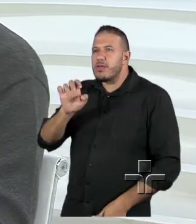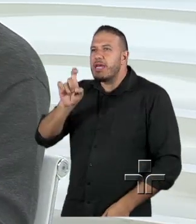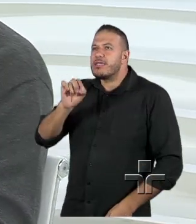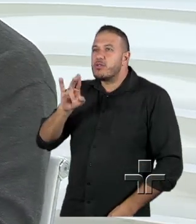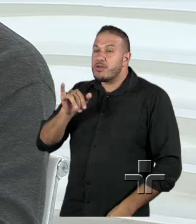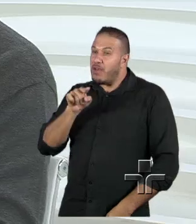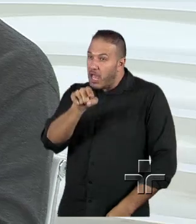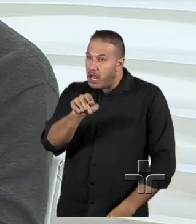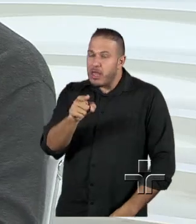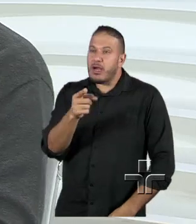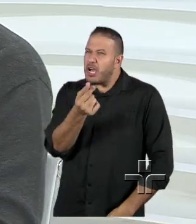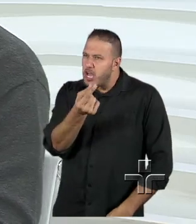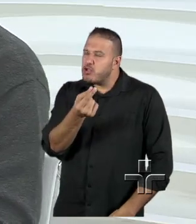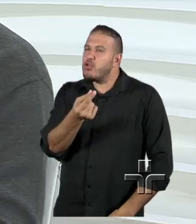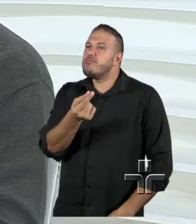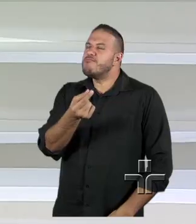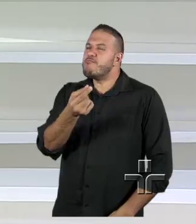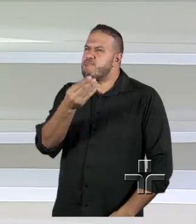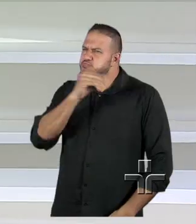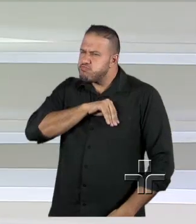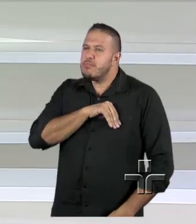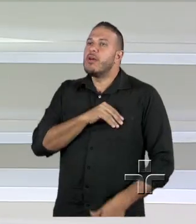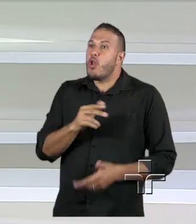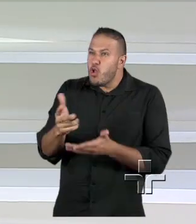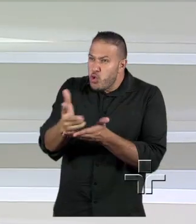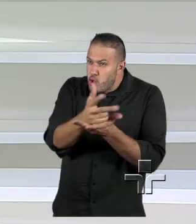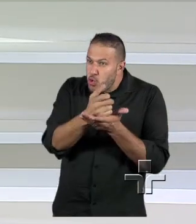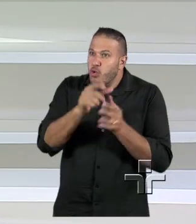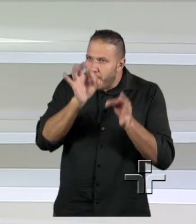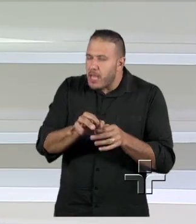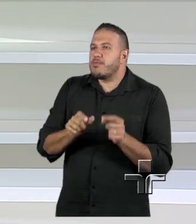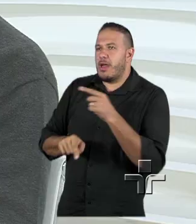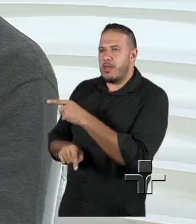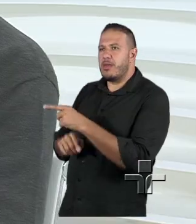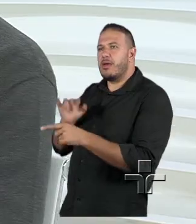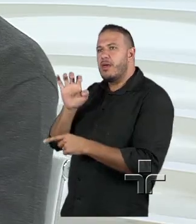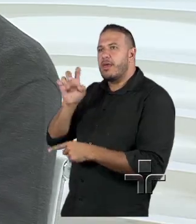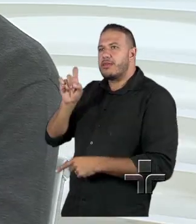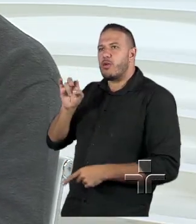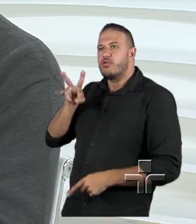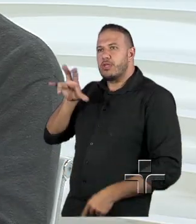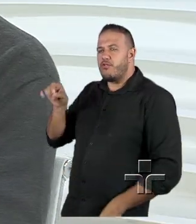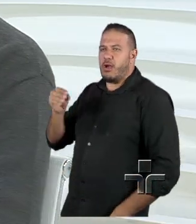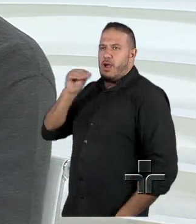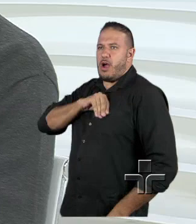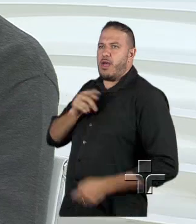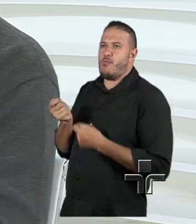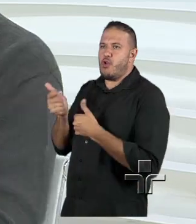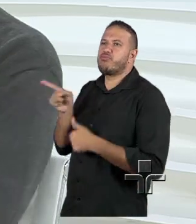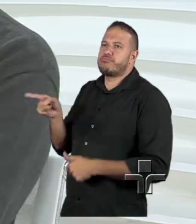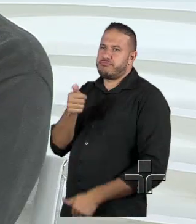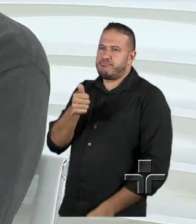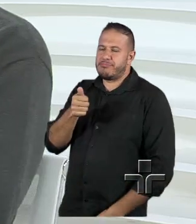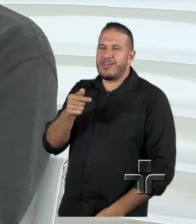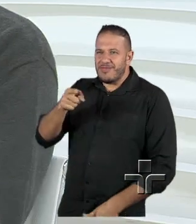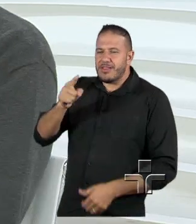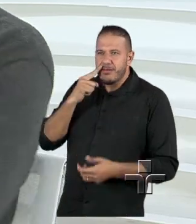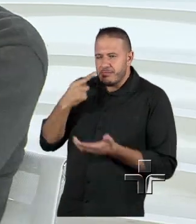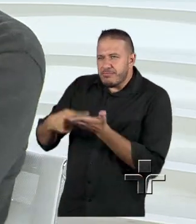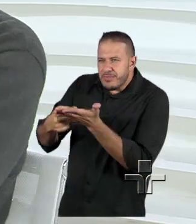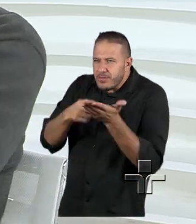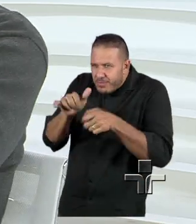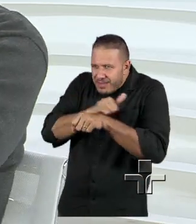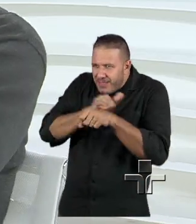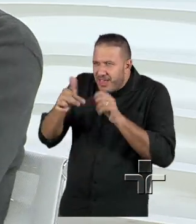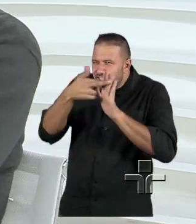ganha de dinheiro de bottom line, de última linha, de lucro. Né? Então, eu fiz um sistema onde todo mundo tem interesse que o negócio funcione.